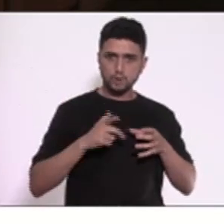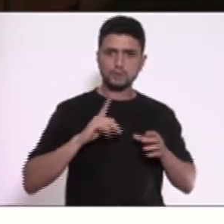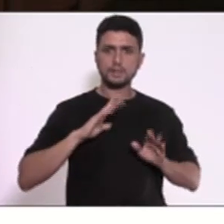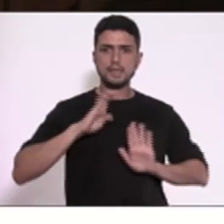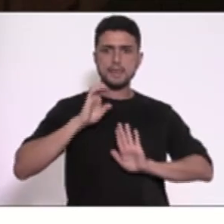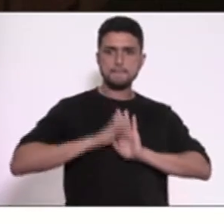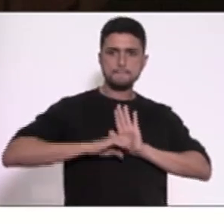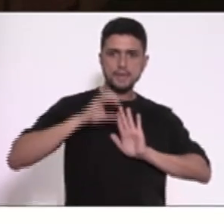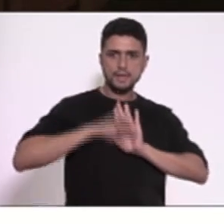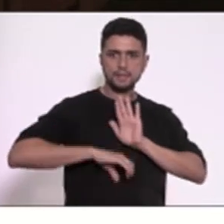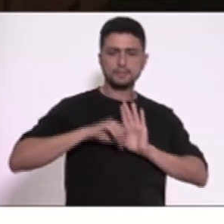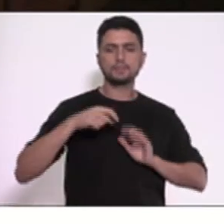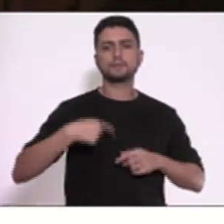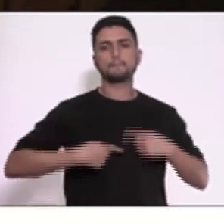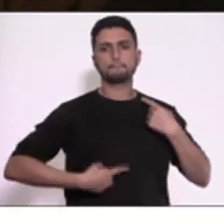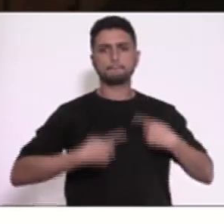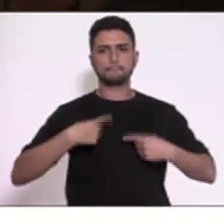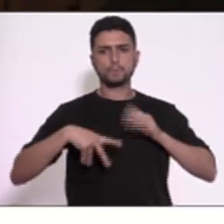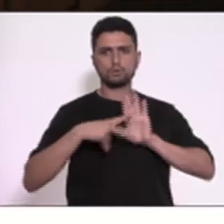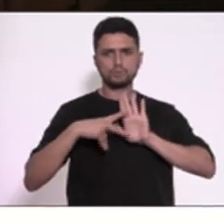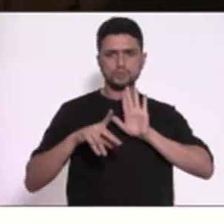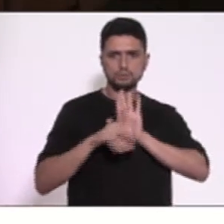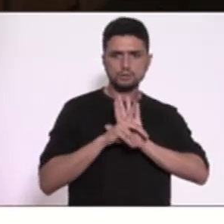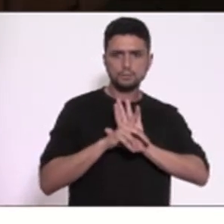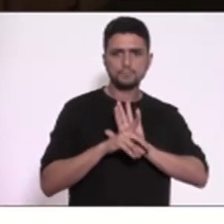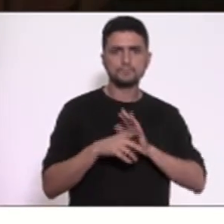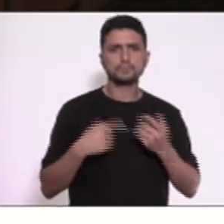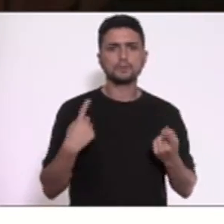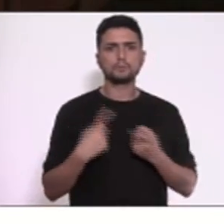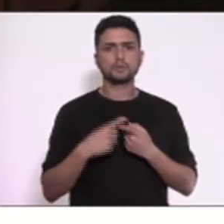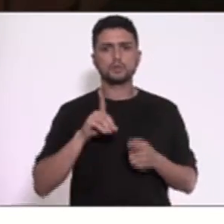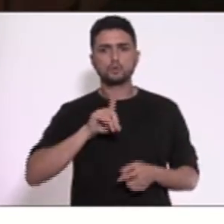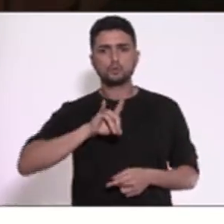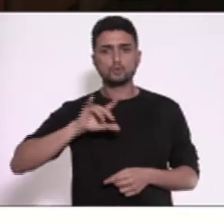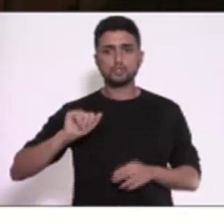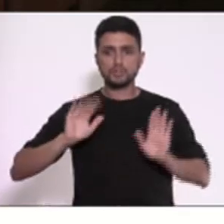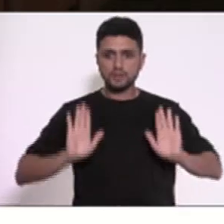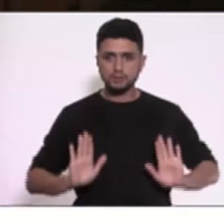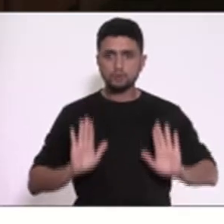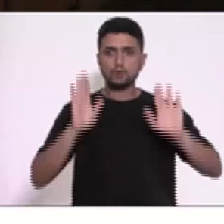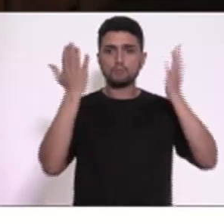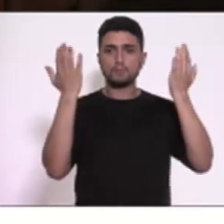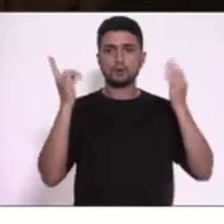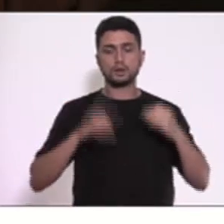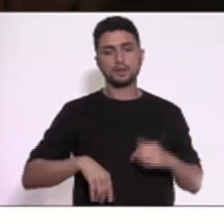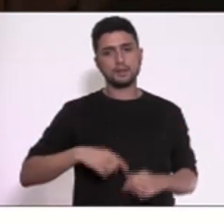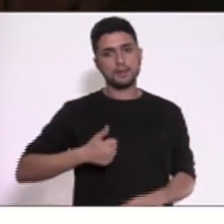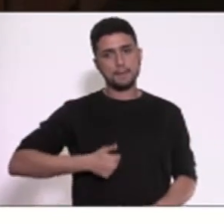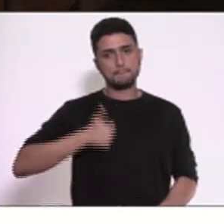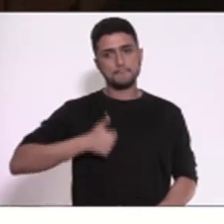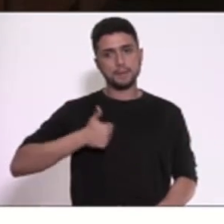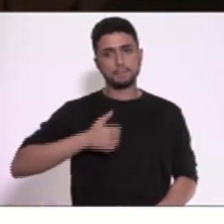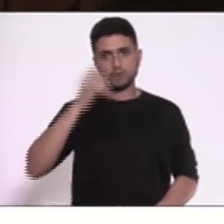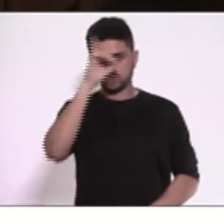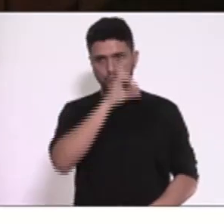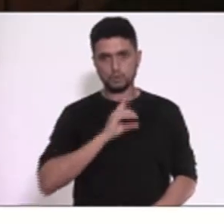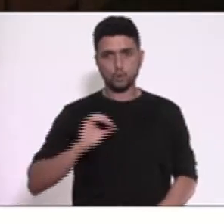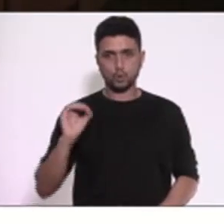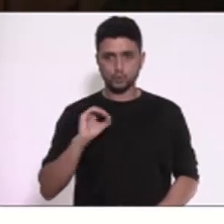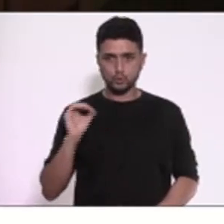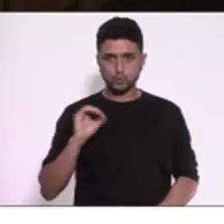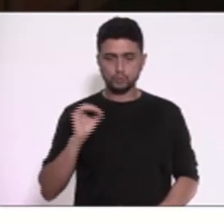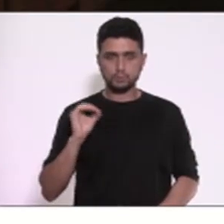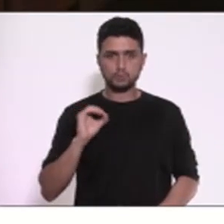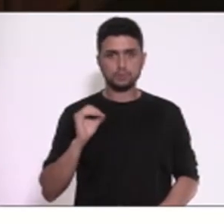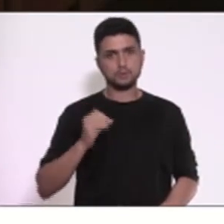no projeto para que a data fosse comemorada no 1º domingo de outubro. Para quem já fez a conta, 1º